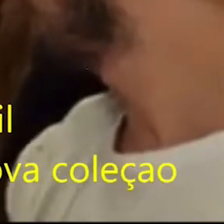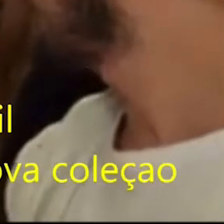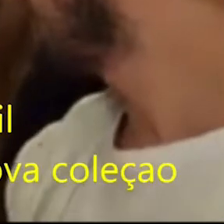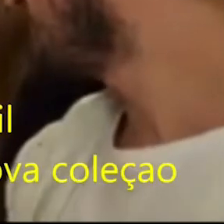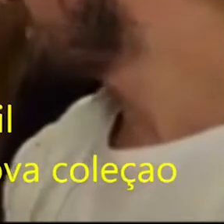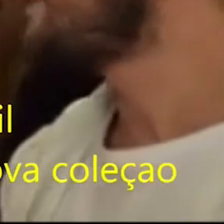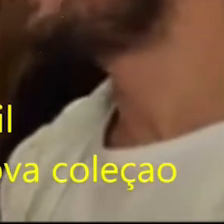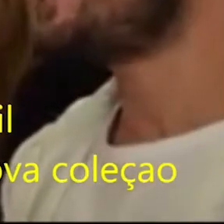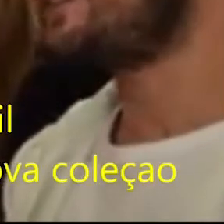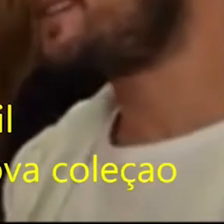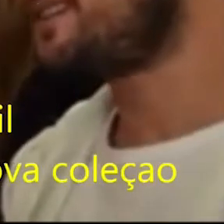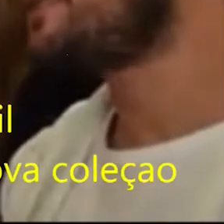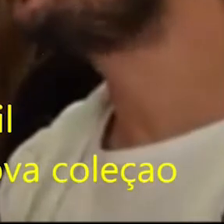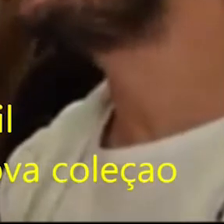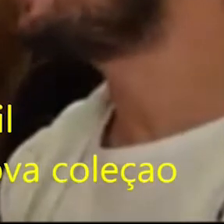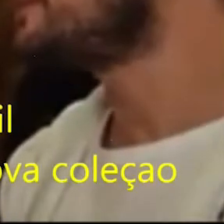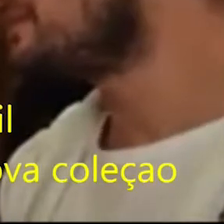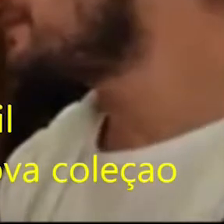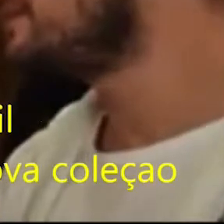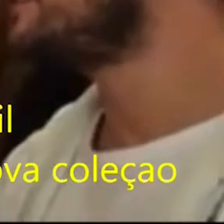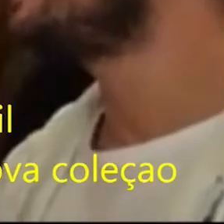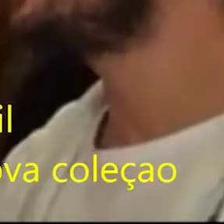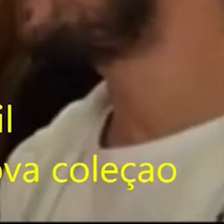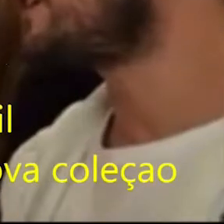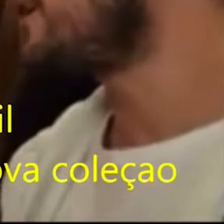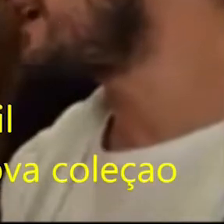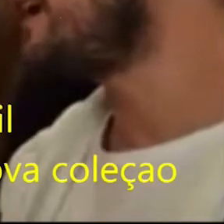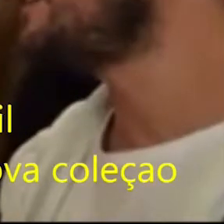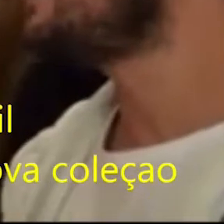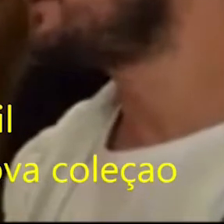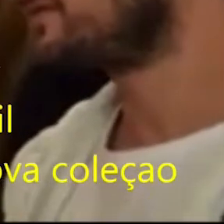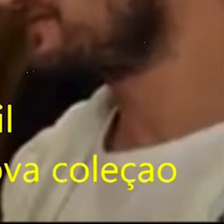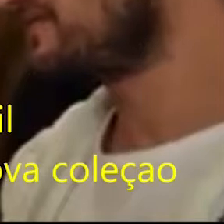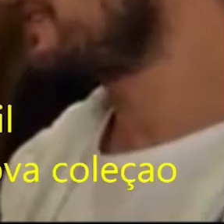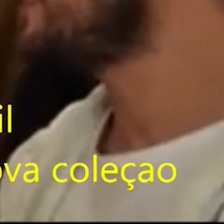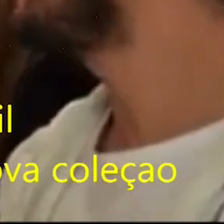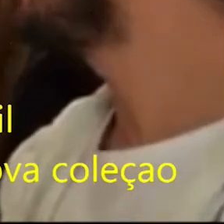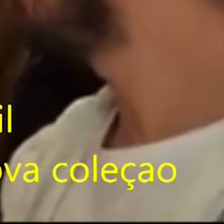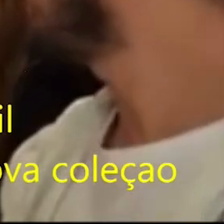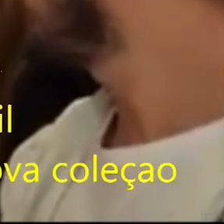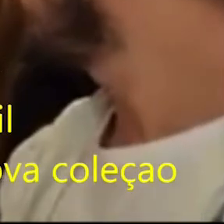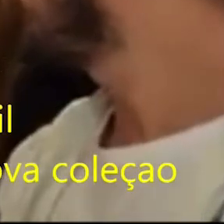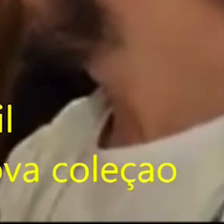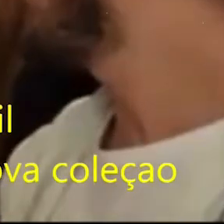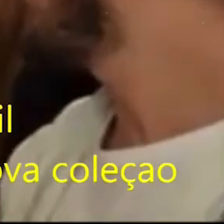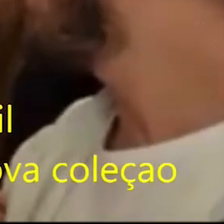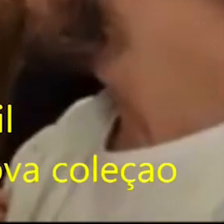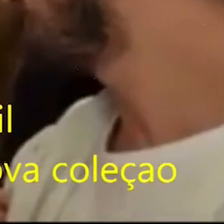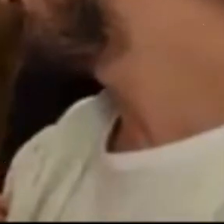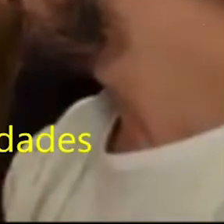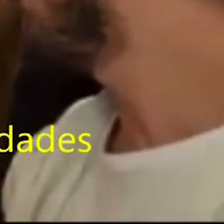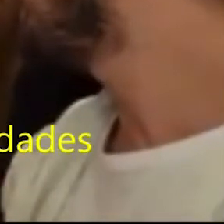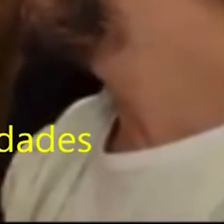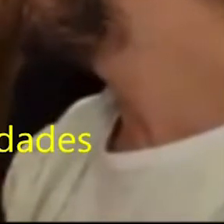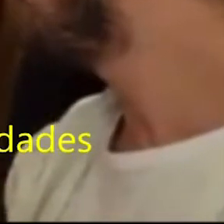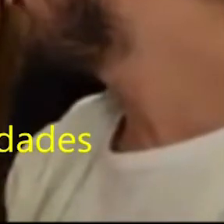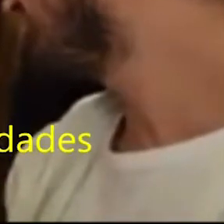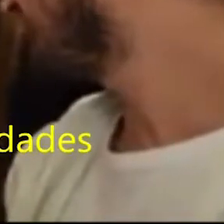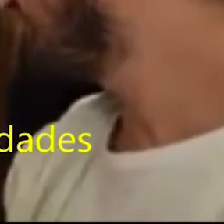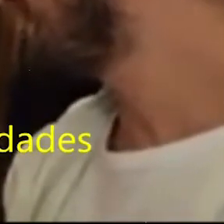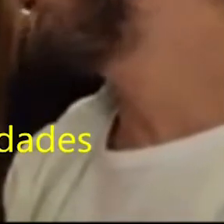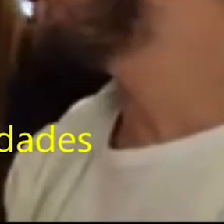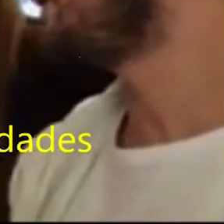venido diretamente de Brasil para falar para trabalhar com Donatello em suas novas coleções e tal. E em Brasil ha trabalhado com